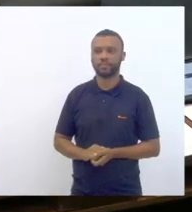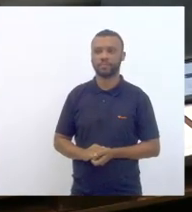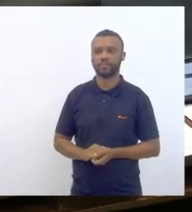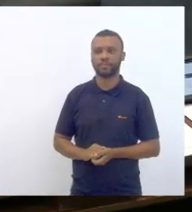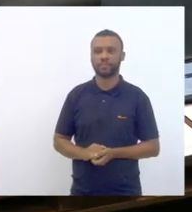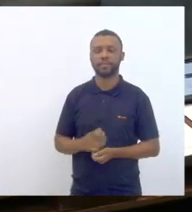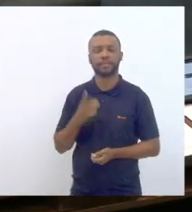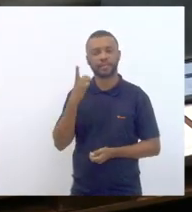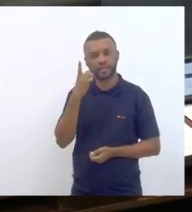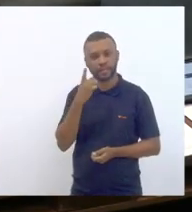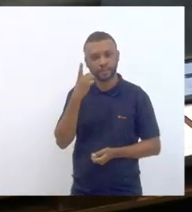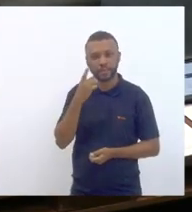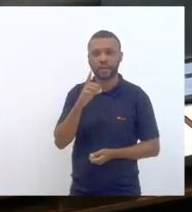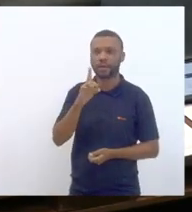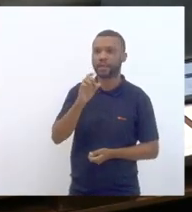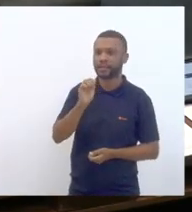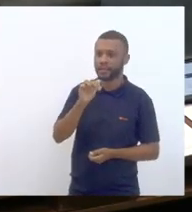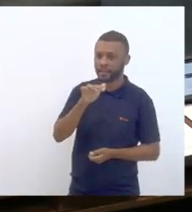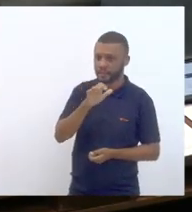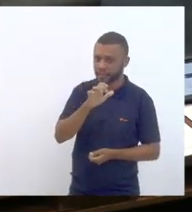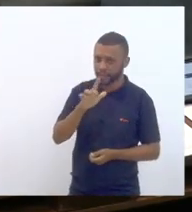Deputado Daniel Librelon.